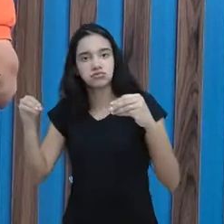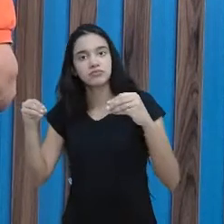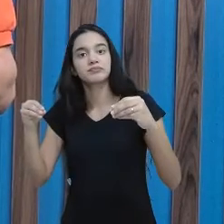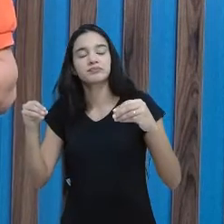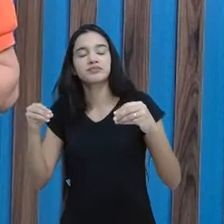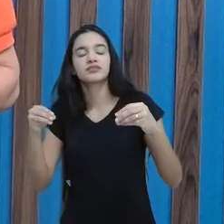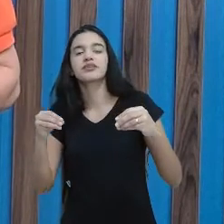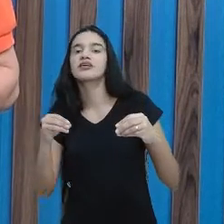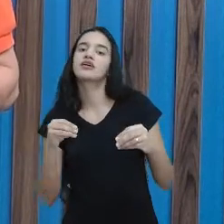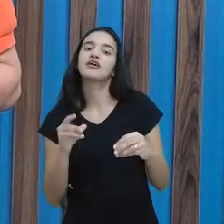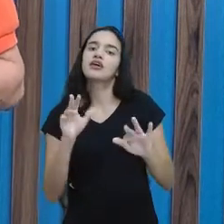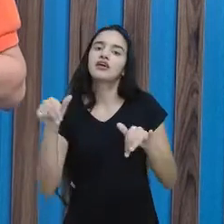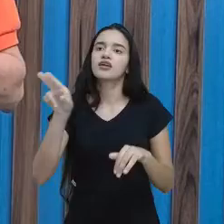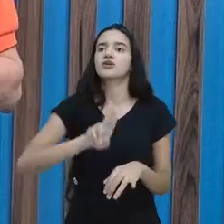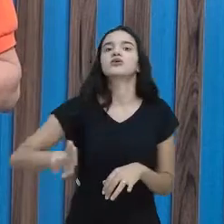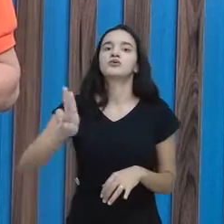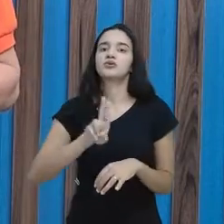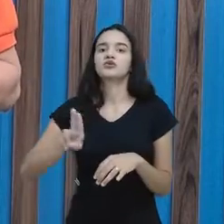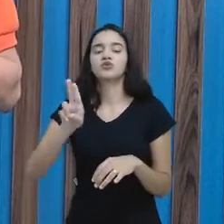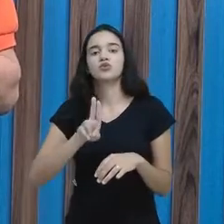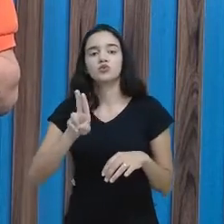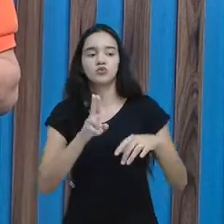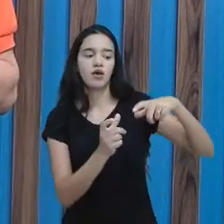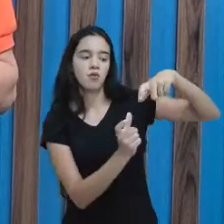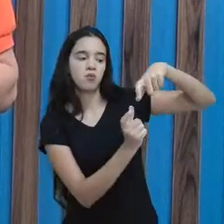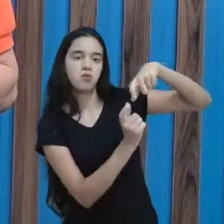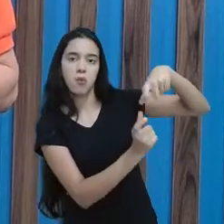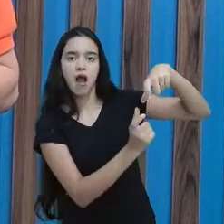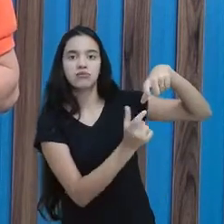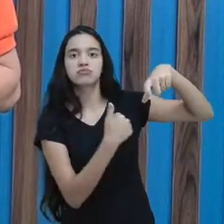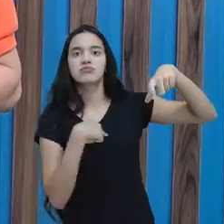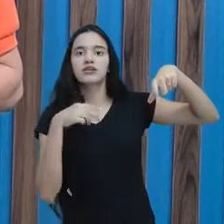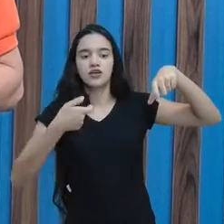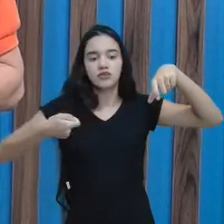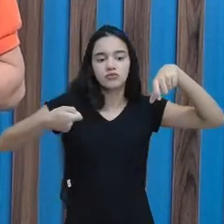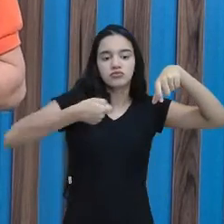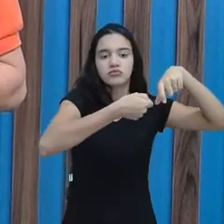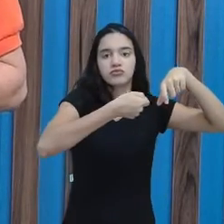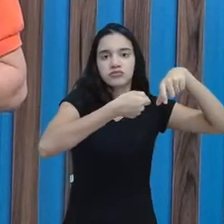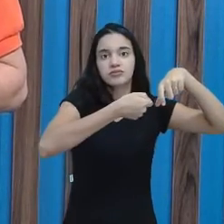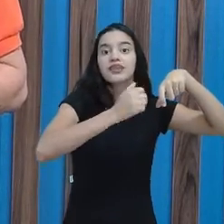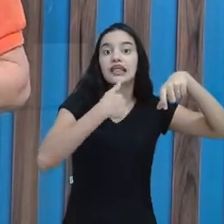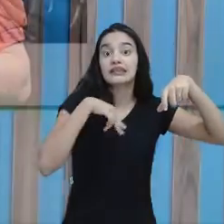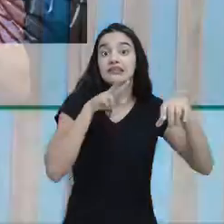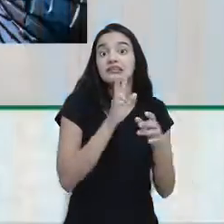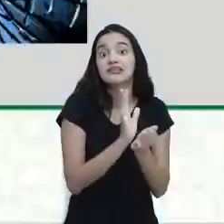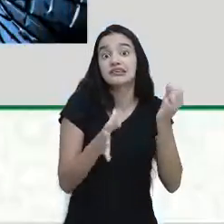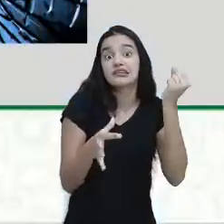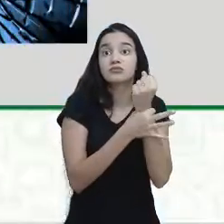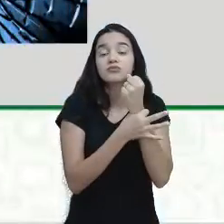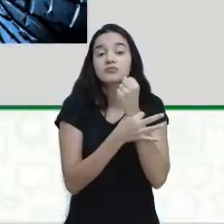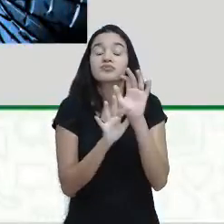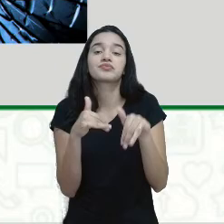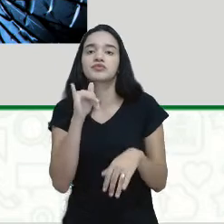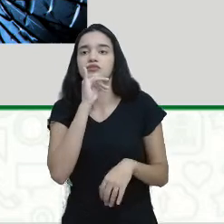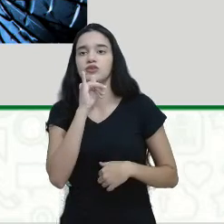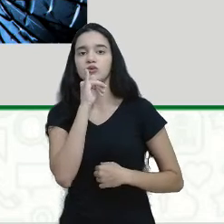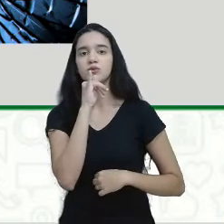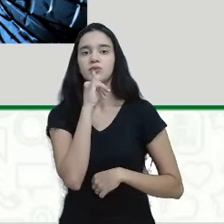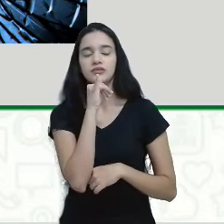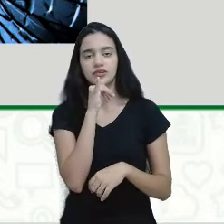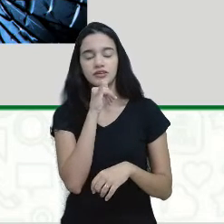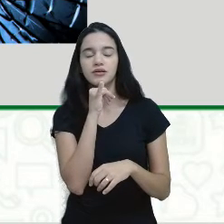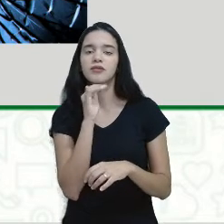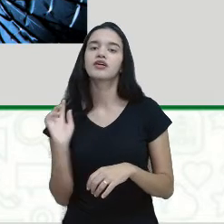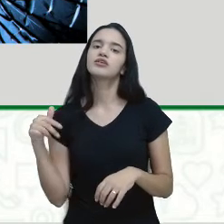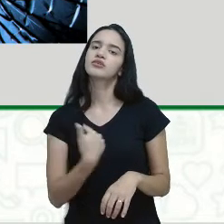que é para isso que usa o interruptor, que realmente é um dispositivo de segurança. Como exemplo de isolantes